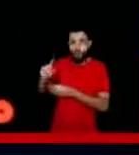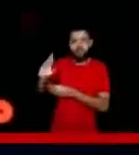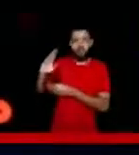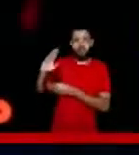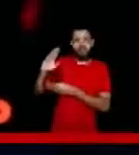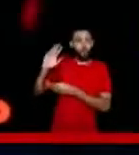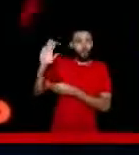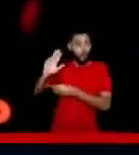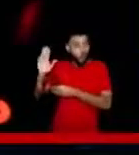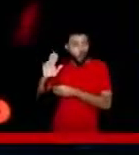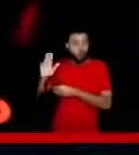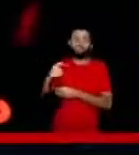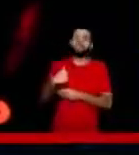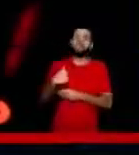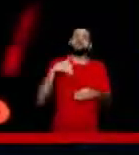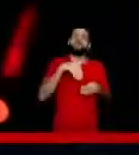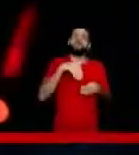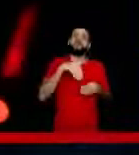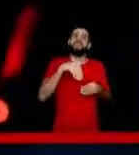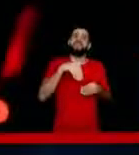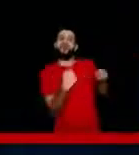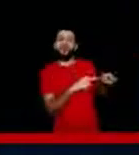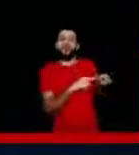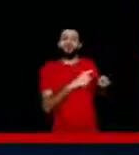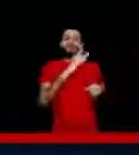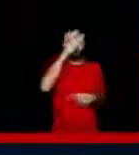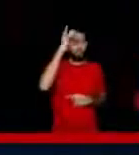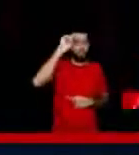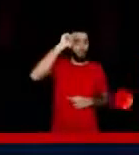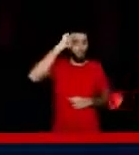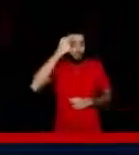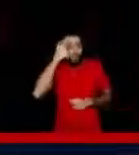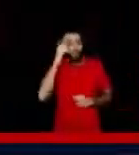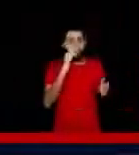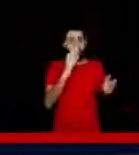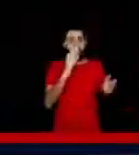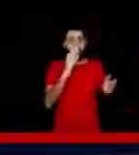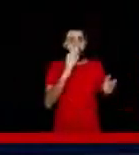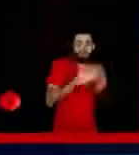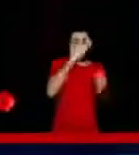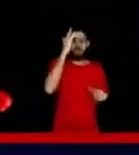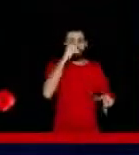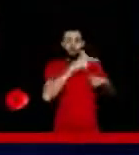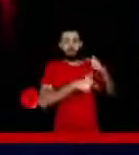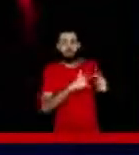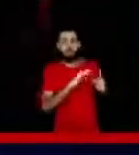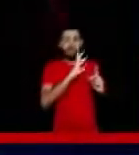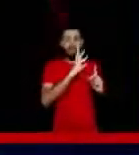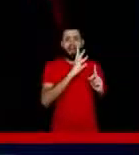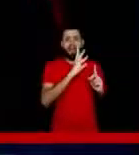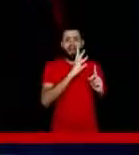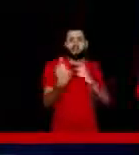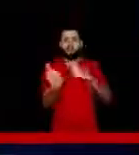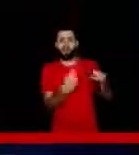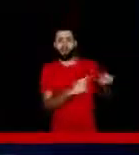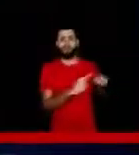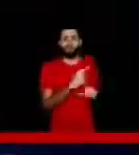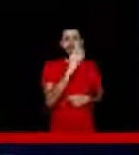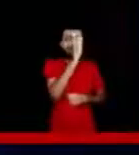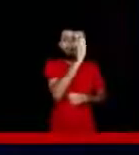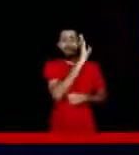de vereadores do Solidariedade e do PT para a realização do evento do Dia Internacional do Trabalho